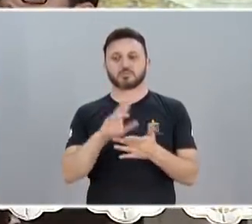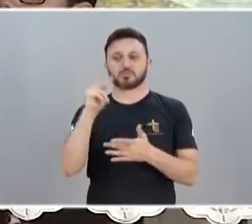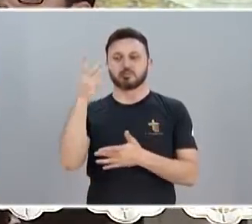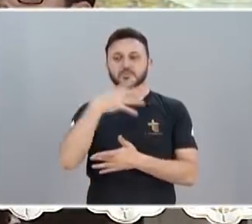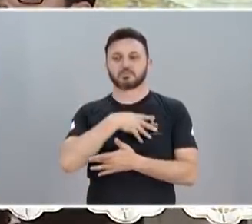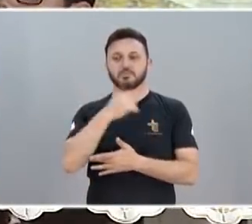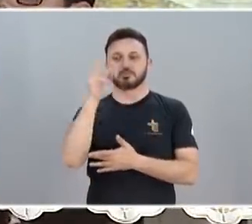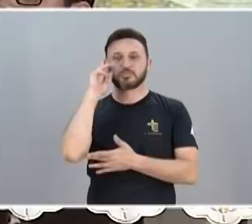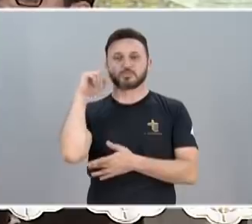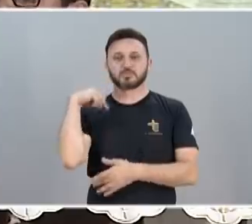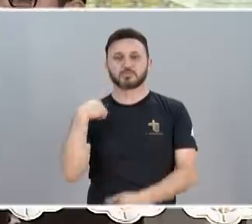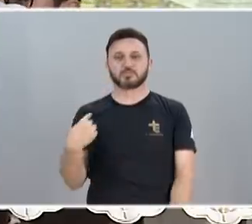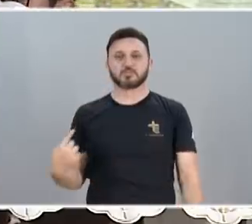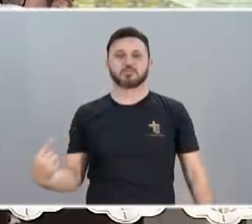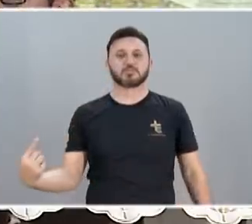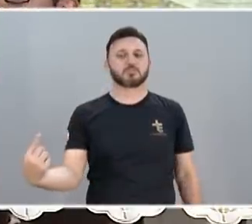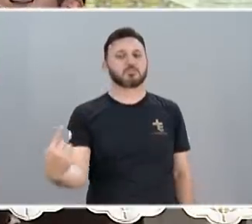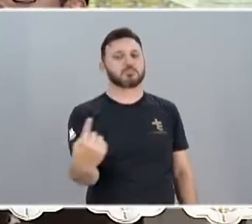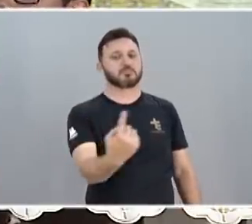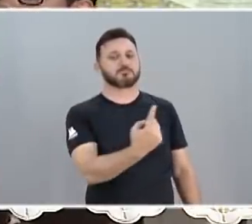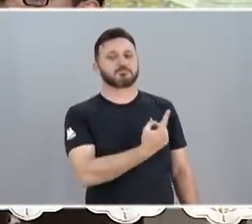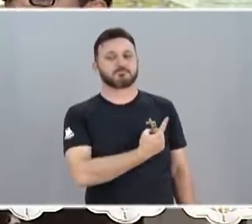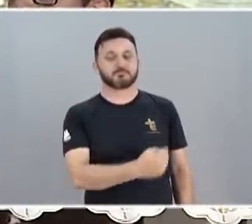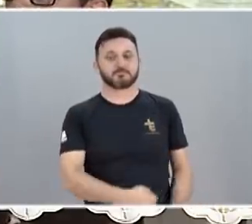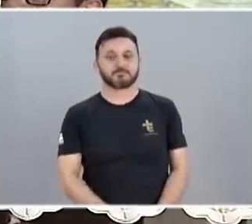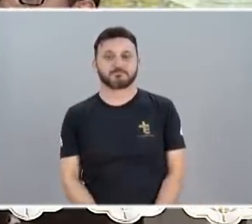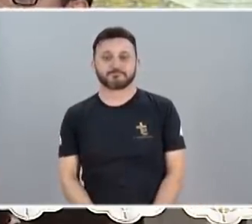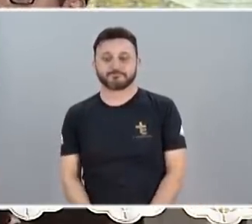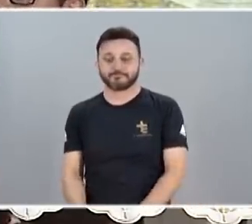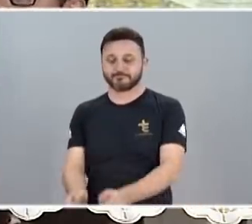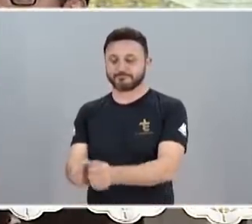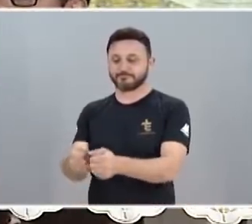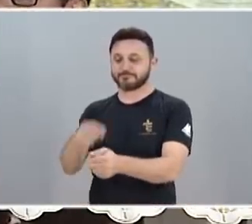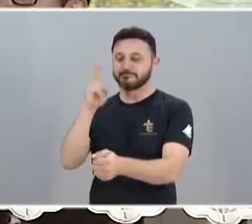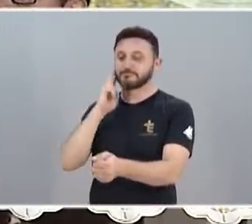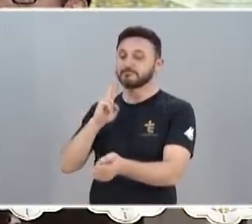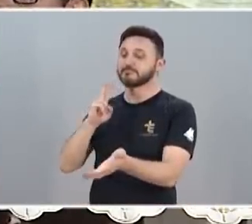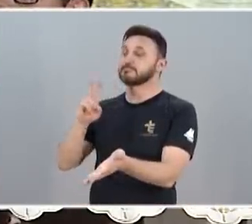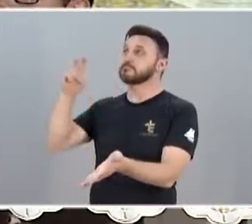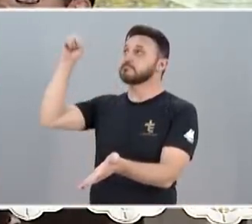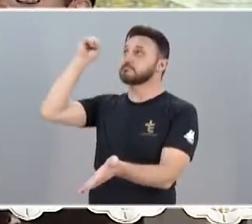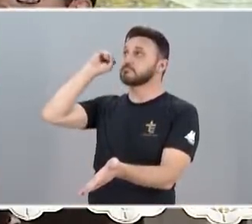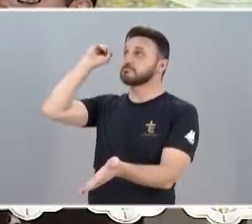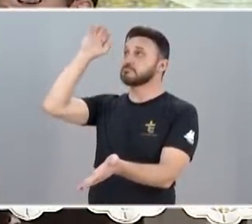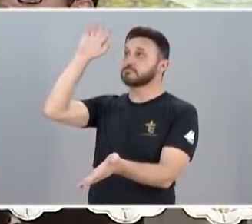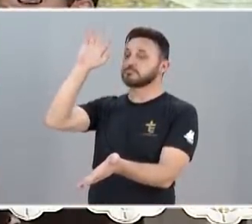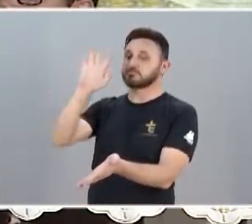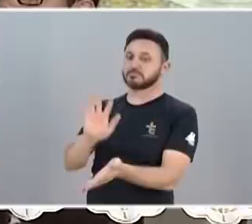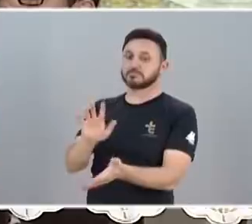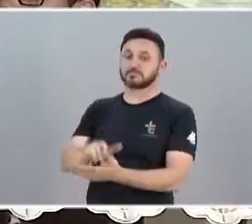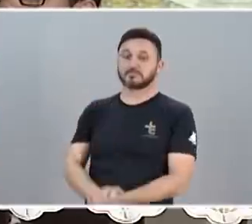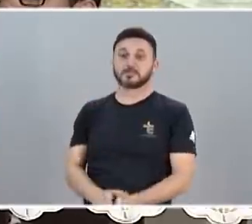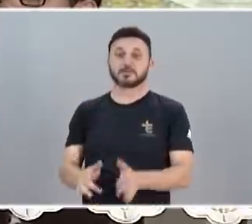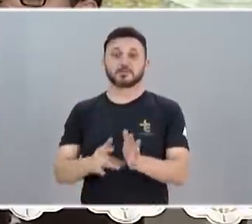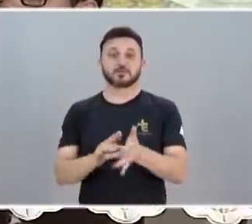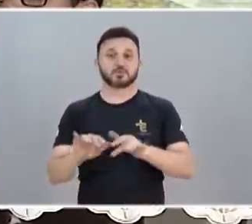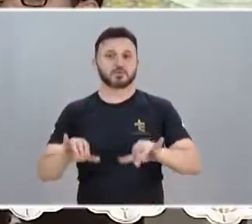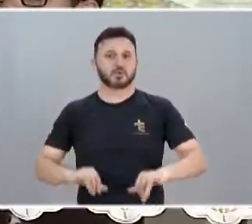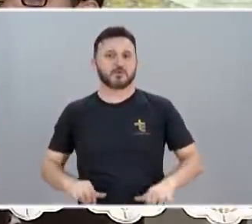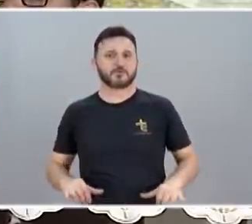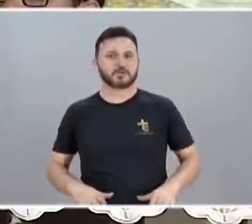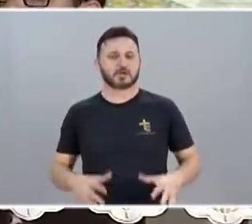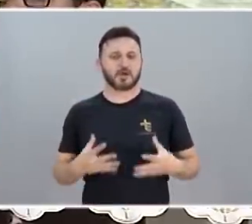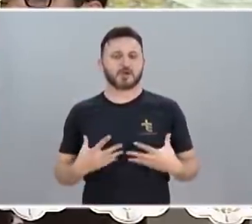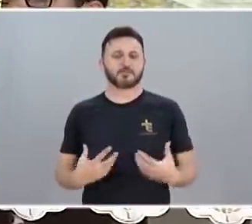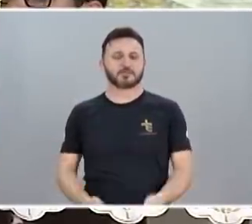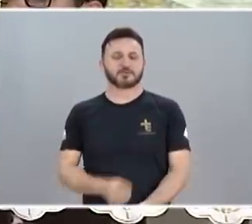e o sangue de Jesus Cristo, vosso Filho e Senhor nosso. Santificai nossa oferenda, ó Senhor. Estando para ser